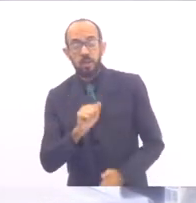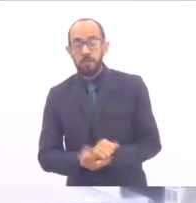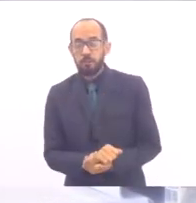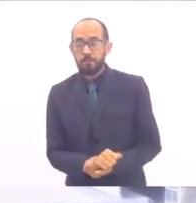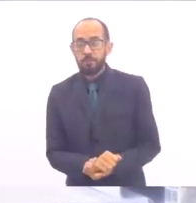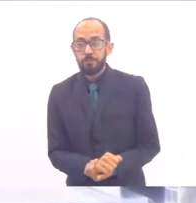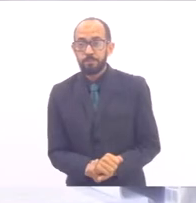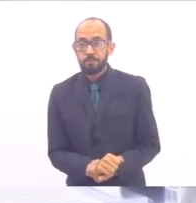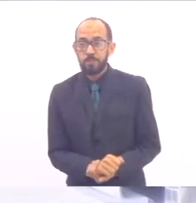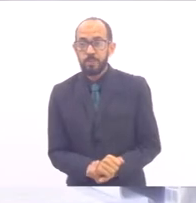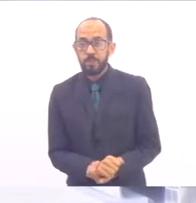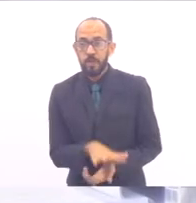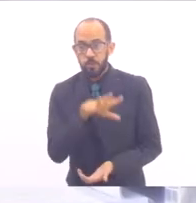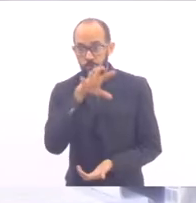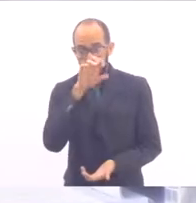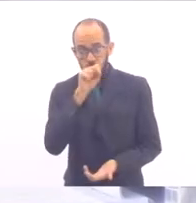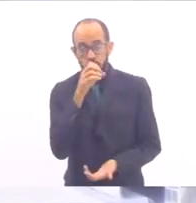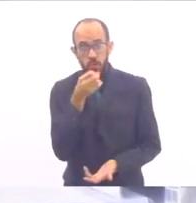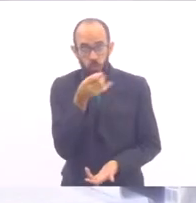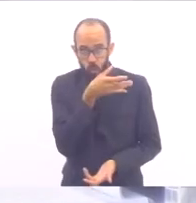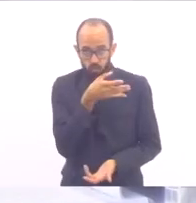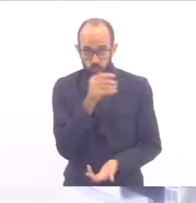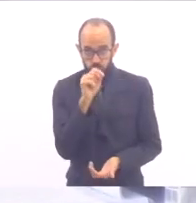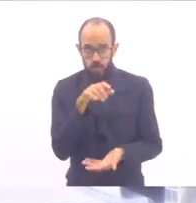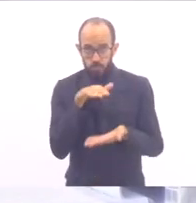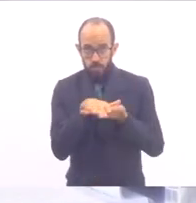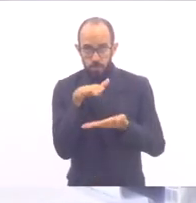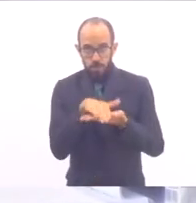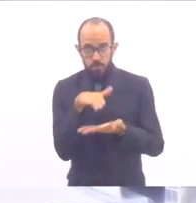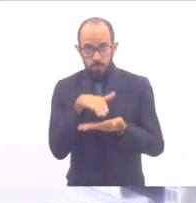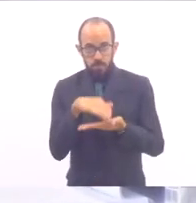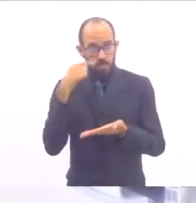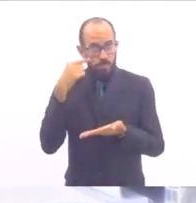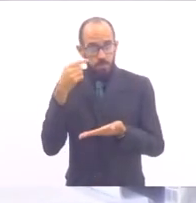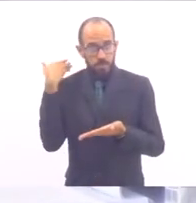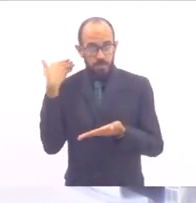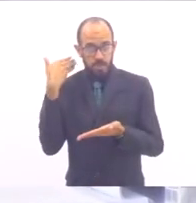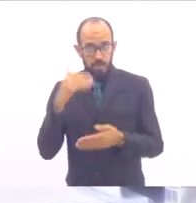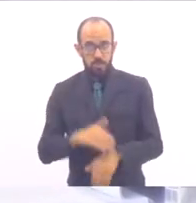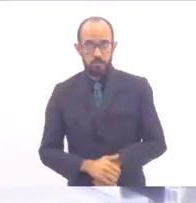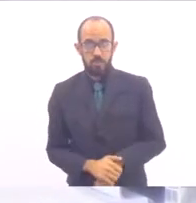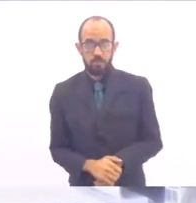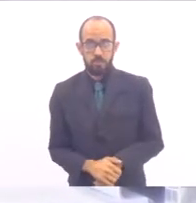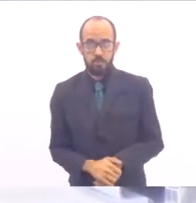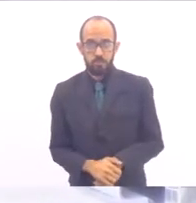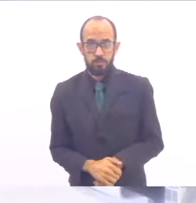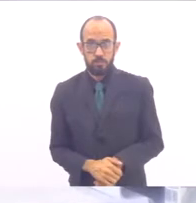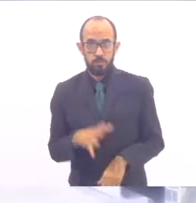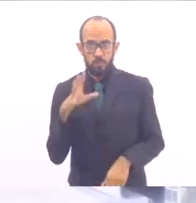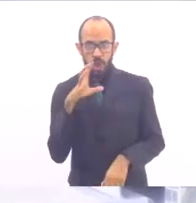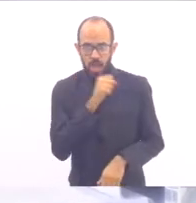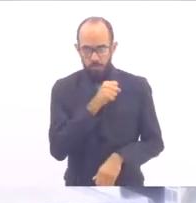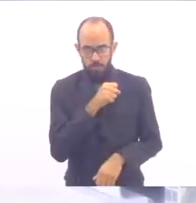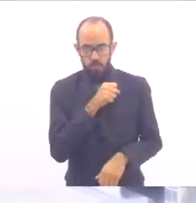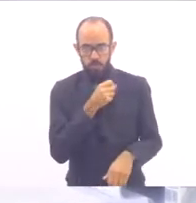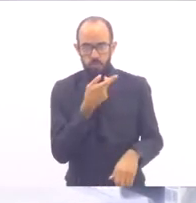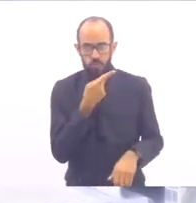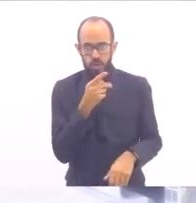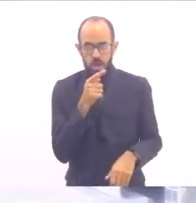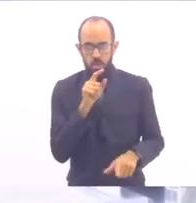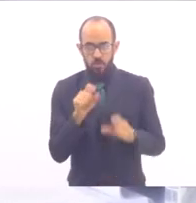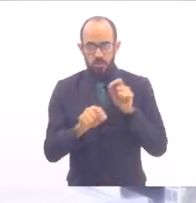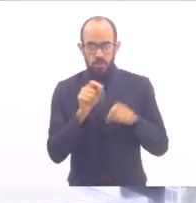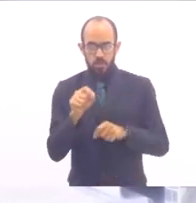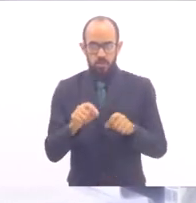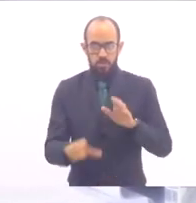Está com cheiro de tinta ainda. Saiu da gráfica uma semana. Então, rapidamente, então aqui tem